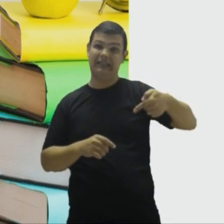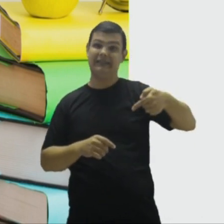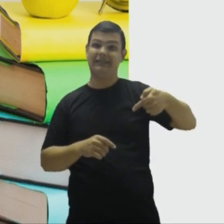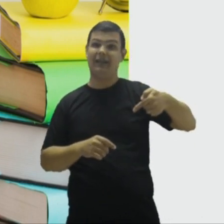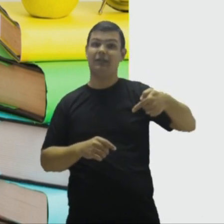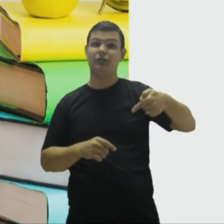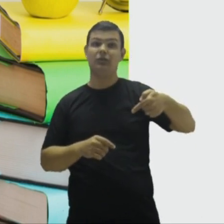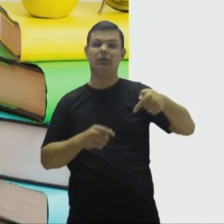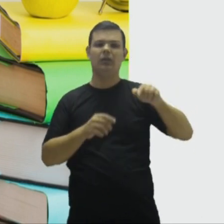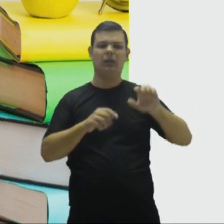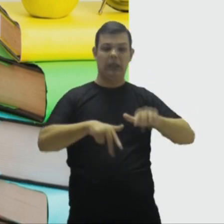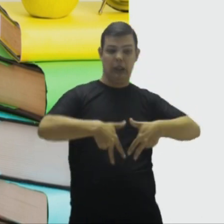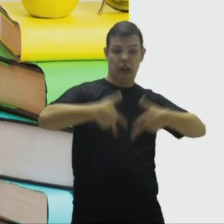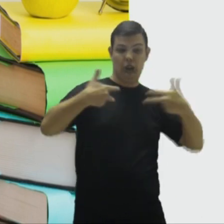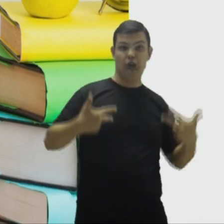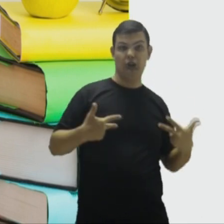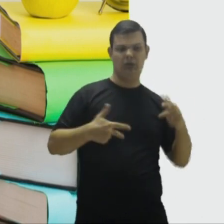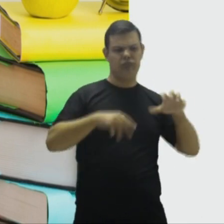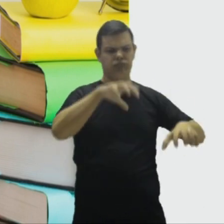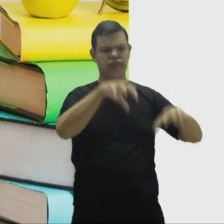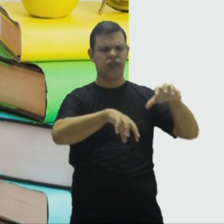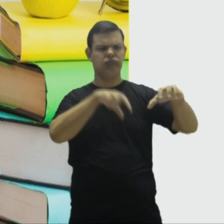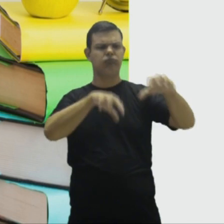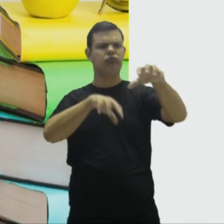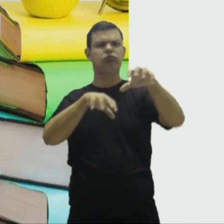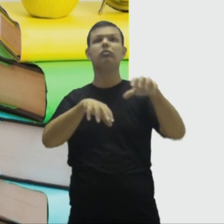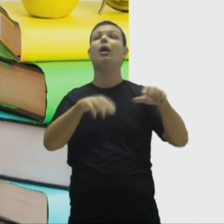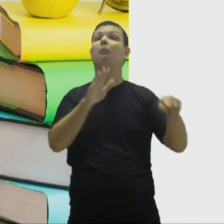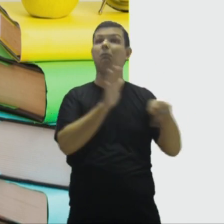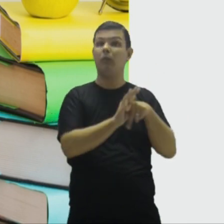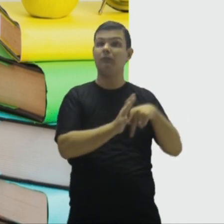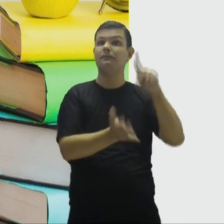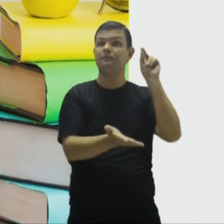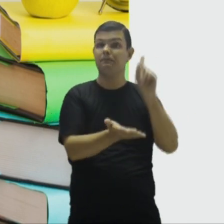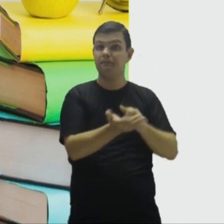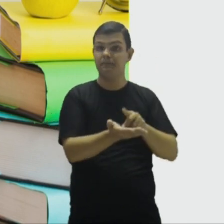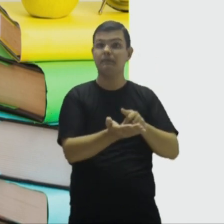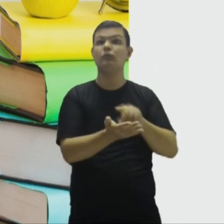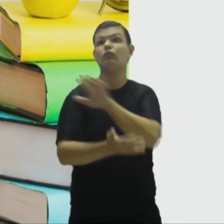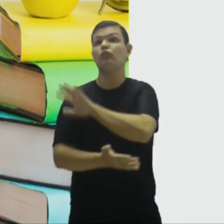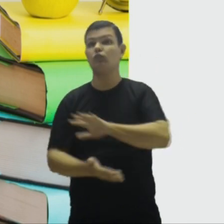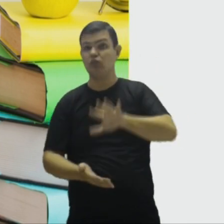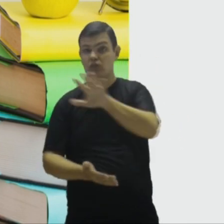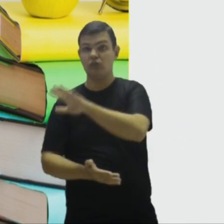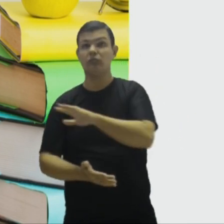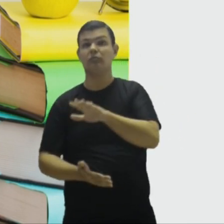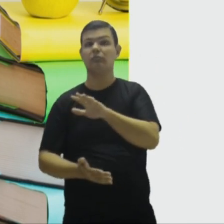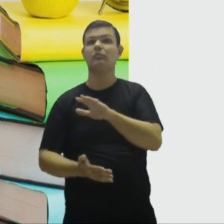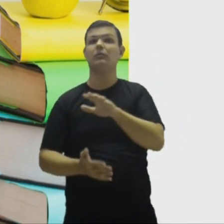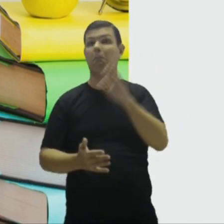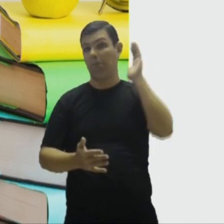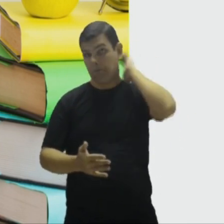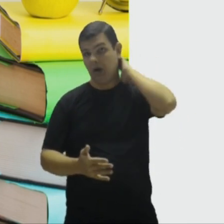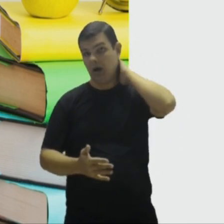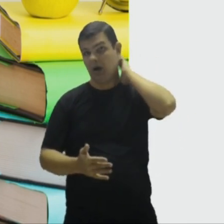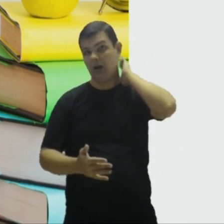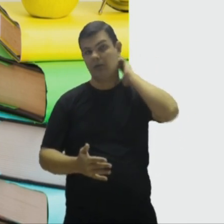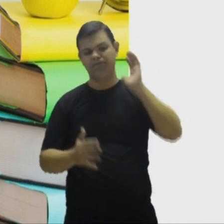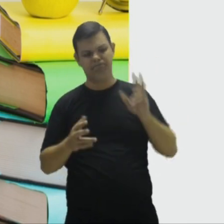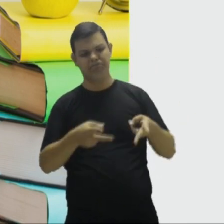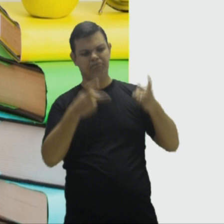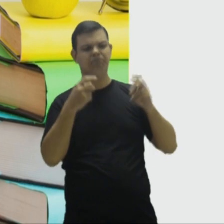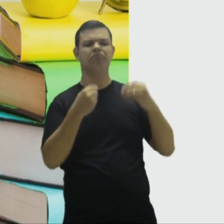67 etnias e regiões reconhecidas pelo Estado brasileiro, ou melhor, pelo Estado paraense,